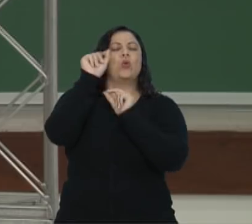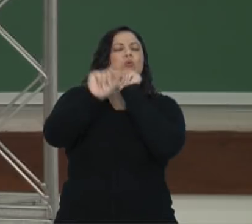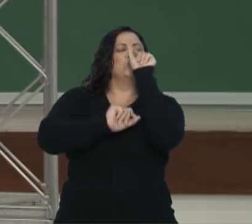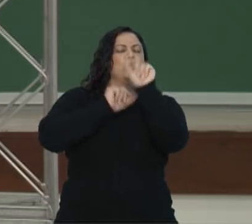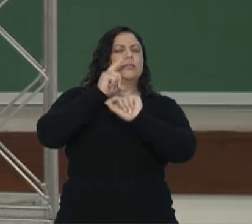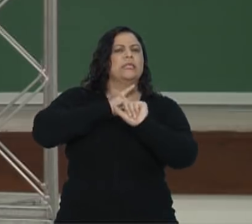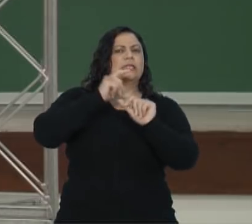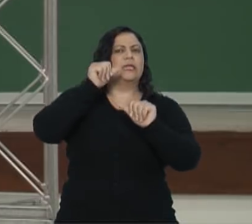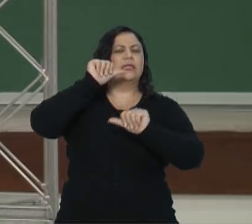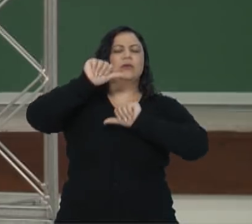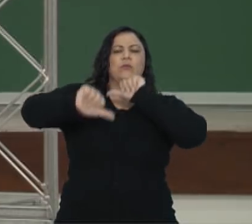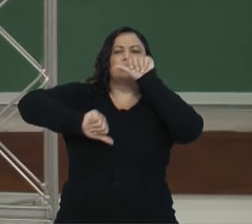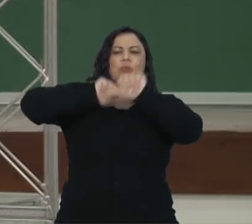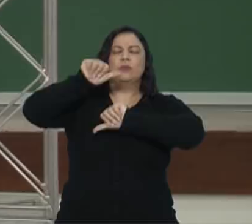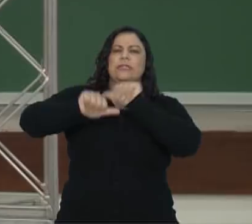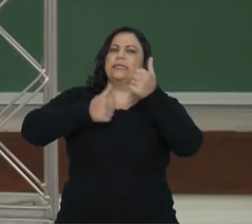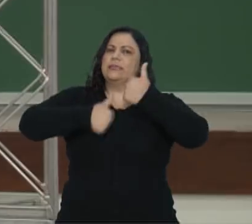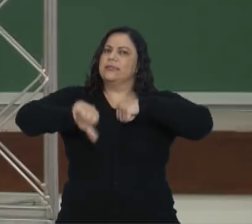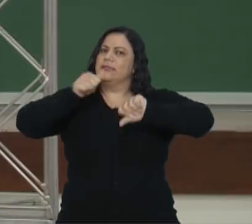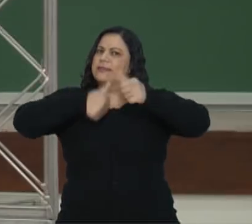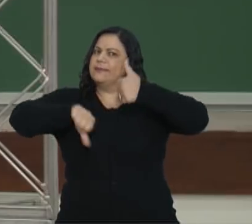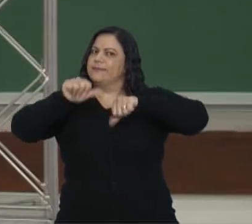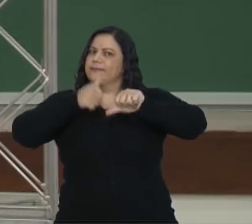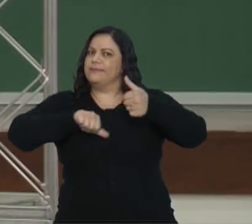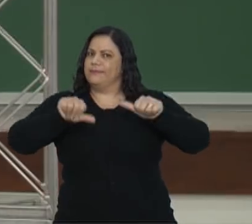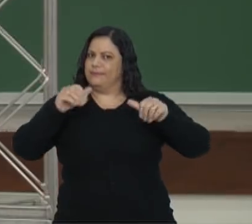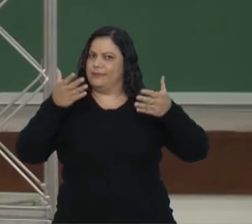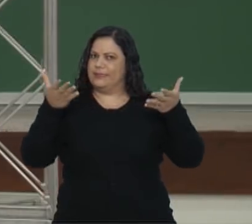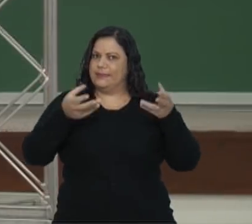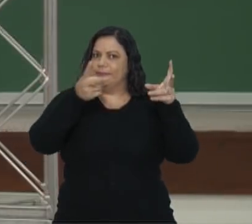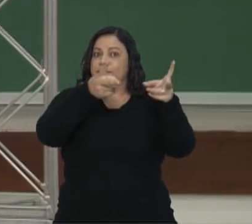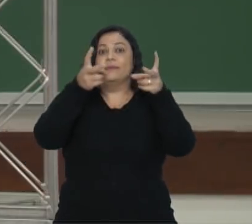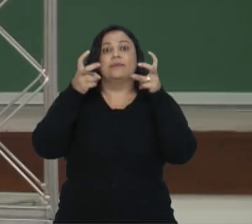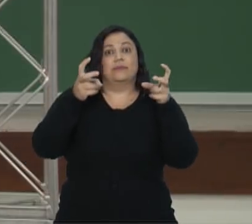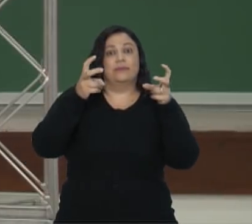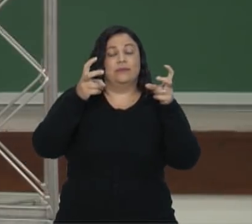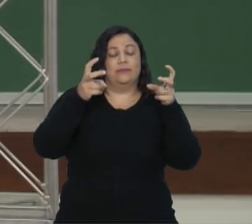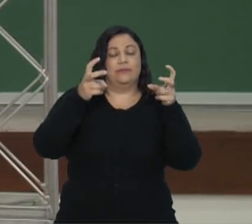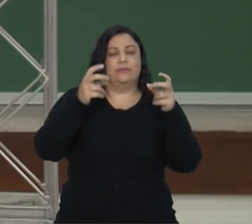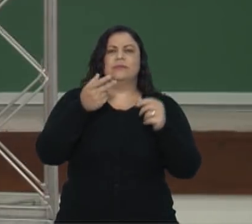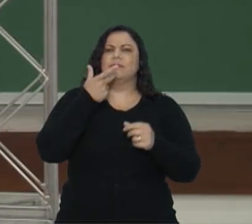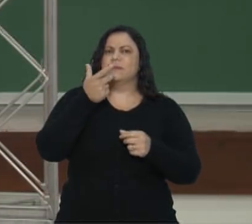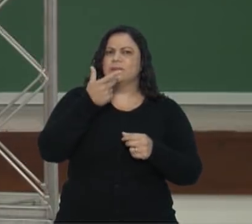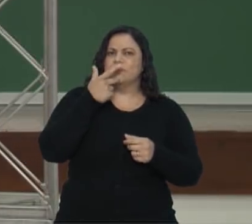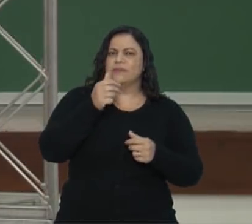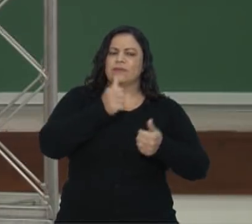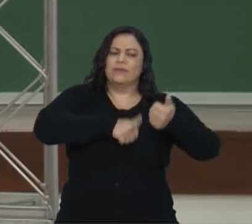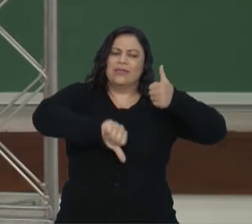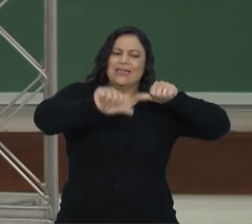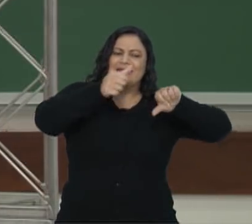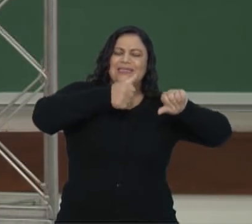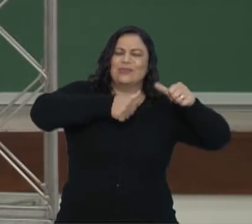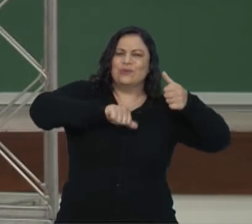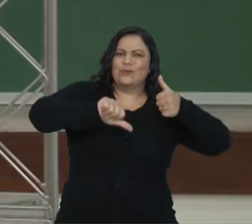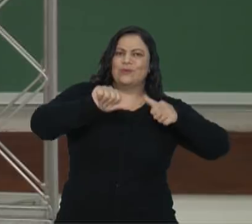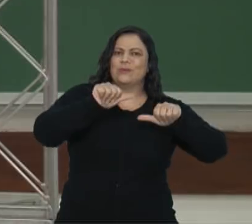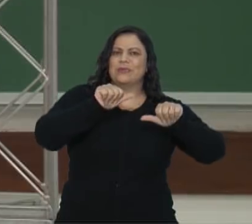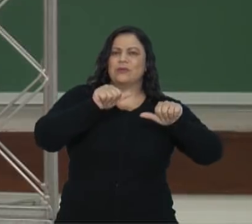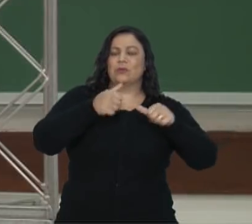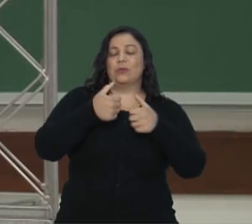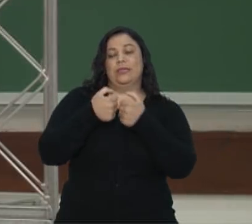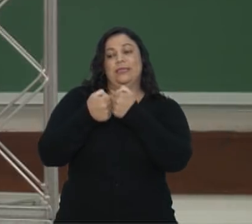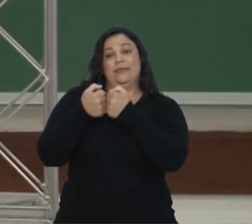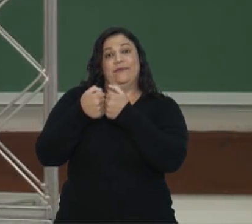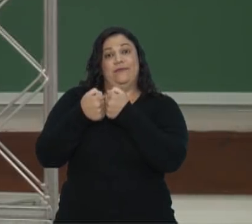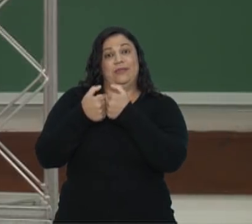percebam que eu não estou falando para vocês que existem transformações físicas e químicas no nosso cotidiano. Então a gente